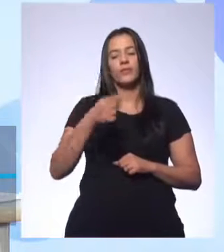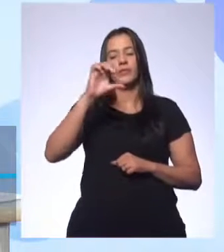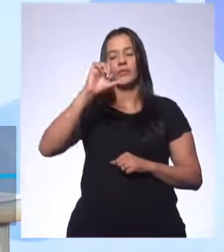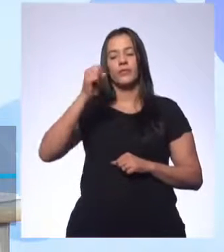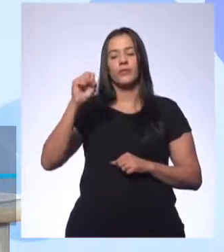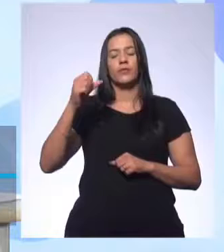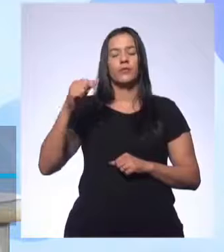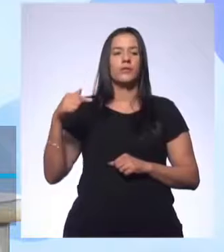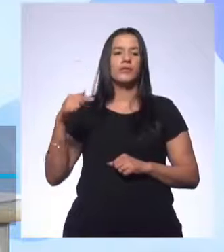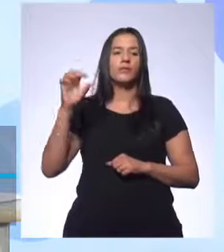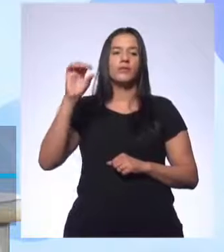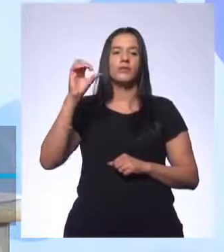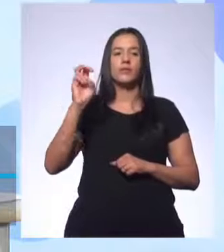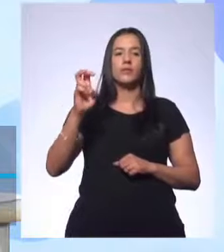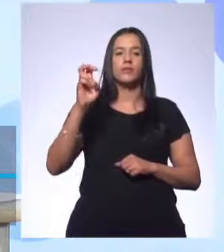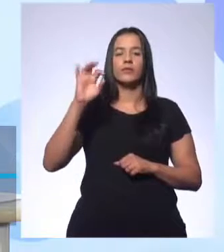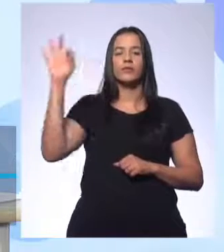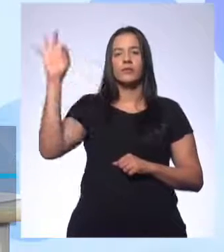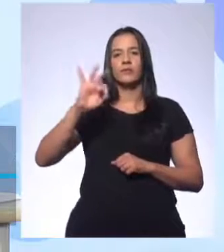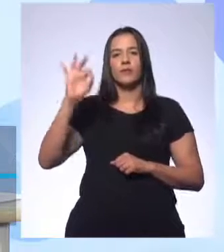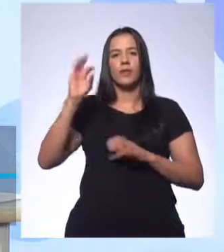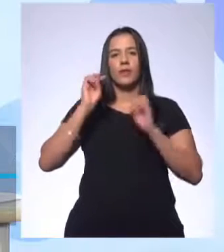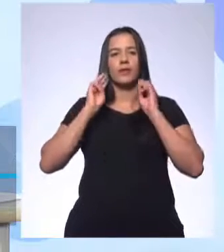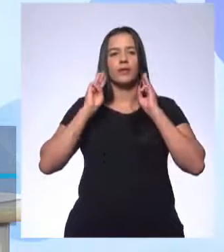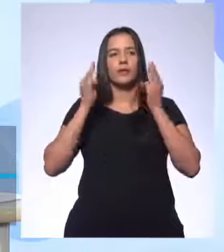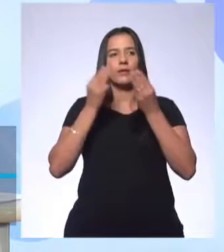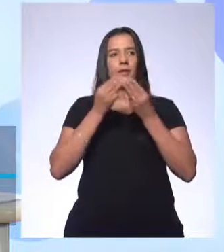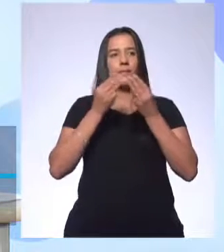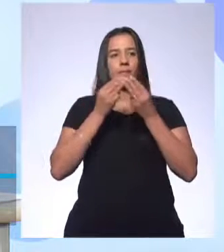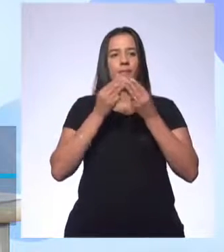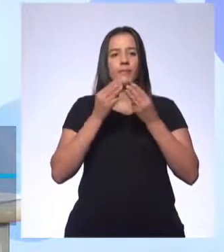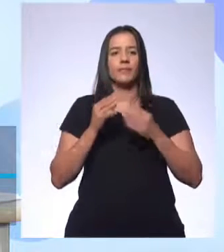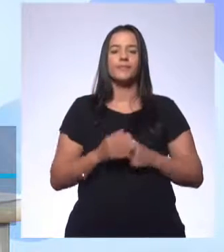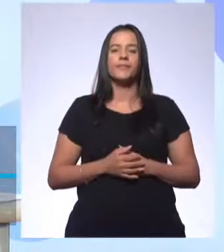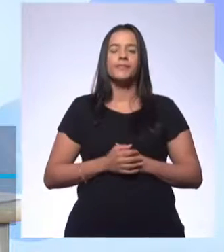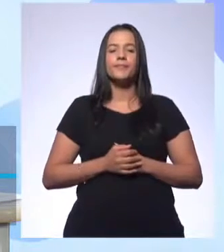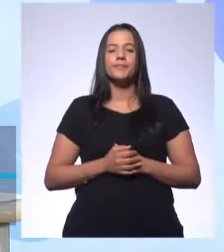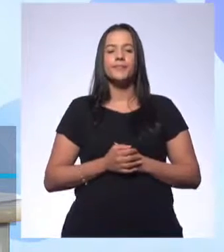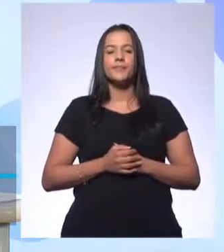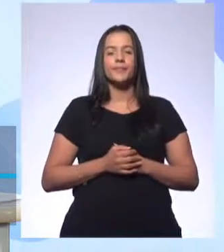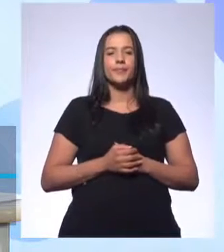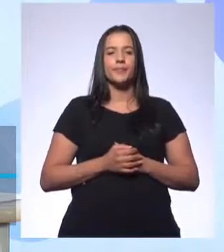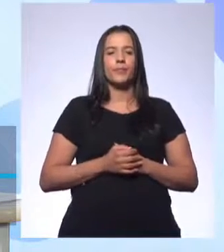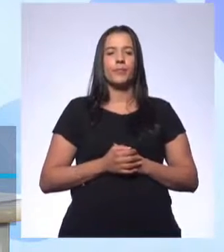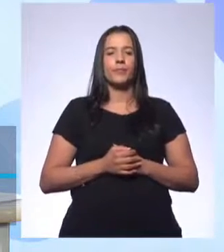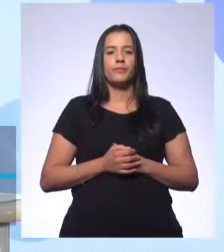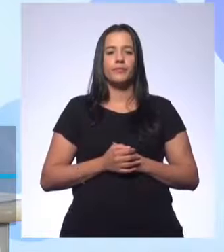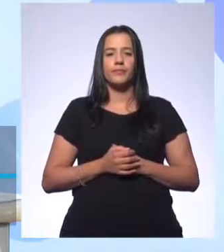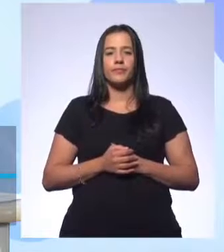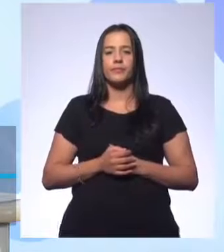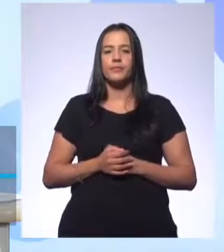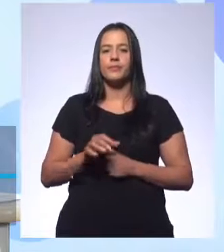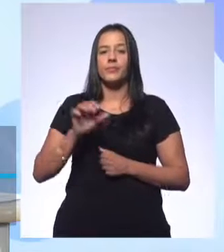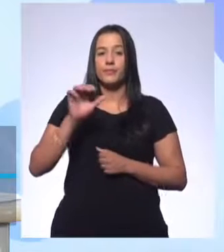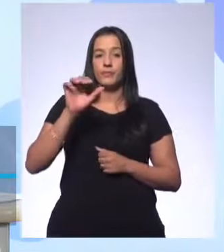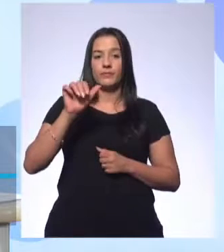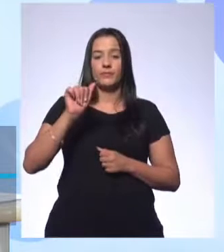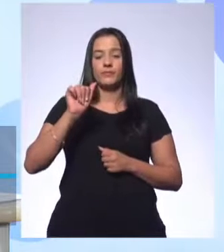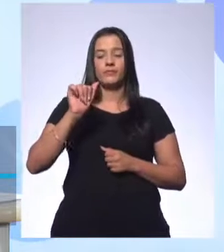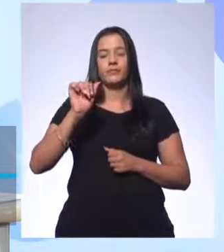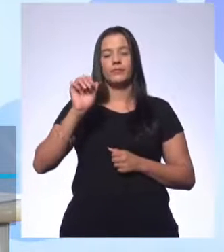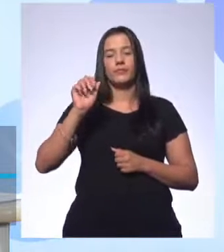99,85% da massa do sistema solar, o aluno Luigi. Resposta precisa, Luigi. Olha só, maravilhoso, hein? Andréa Lemos,